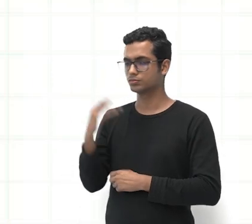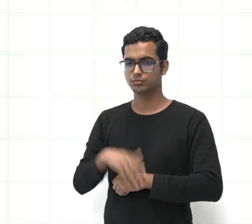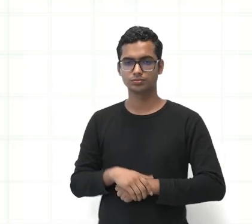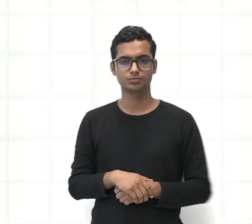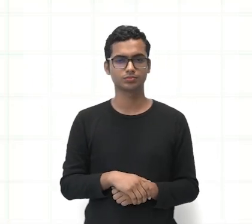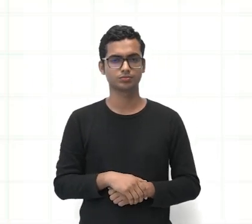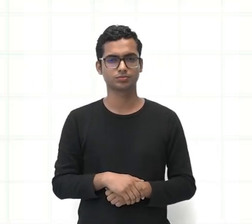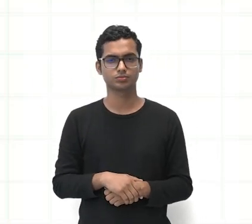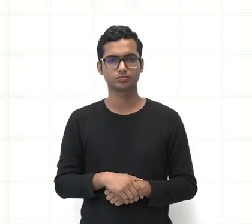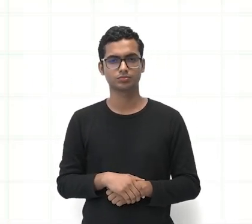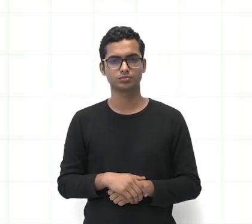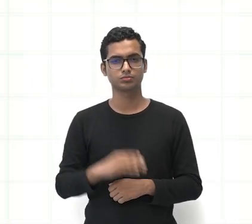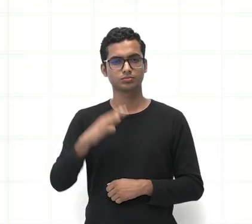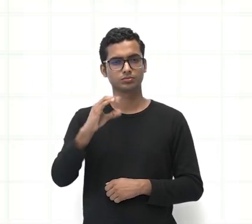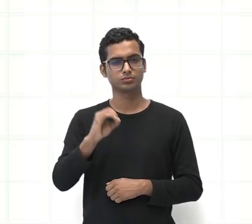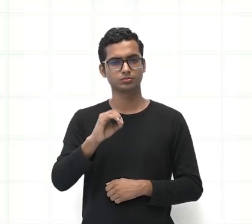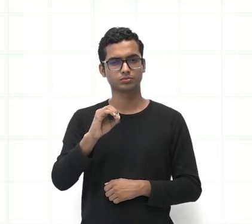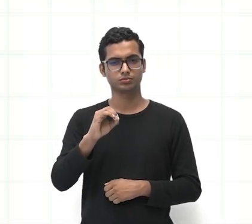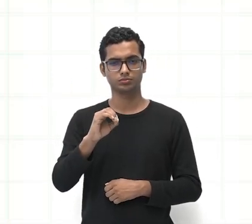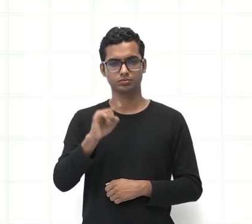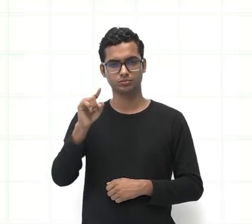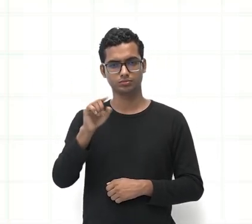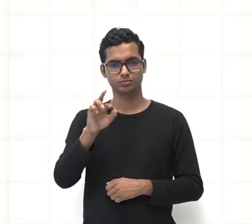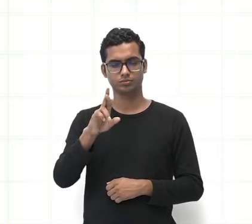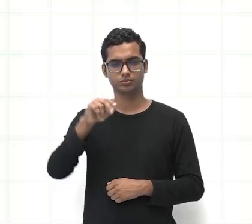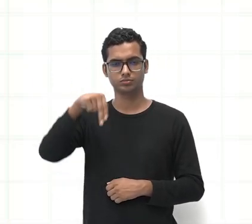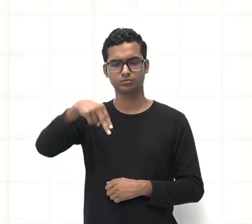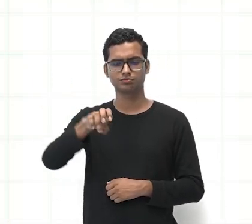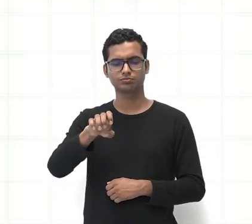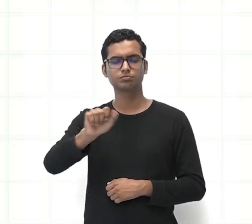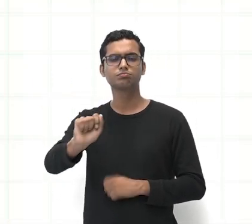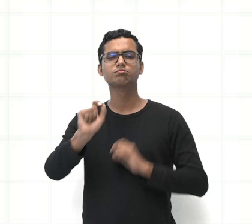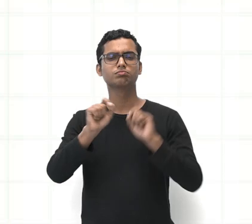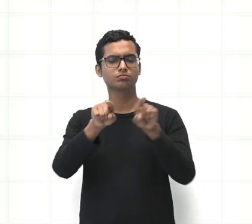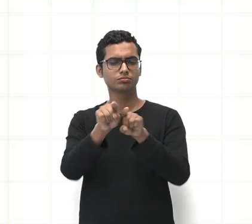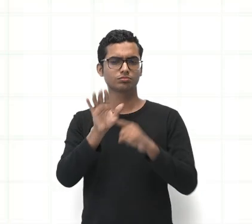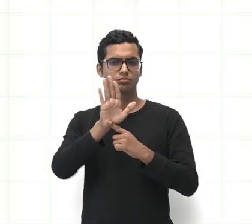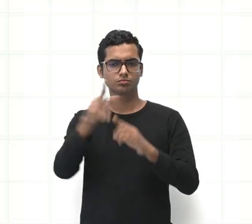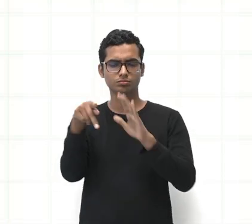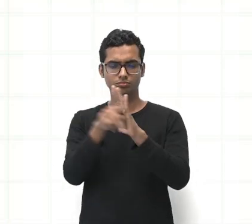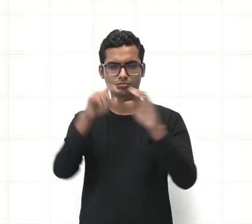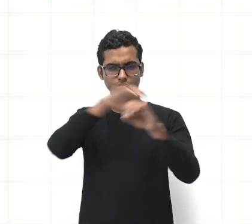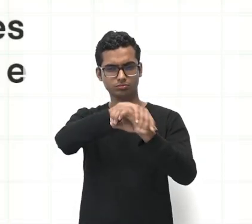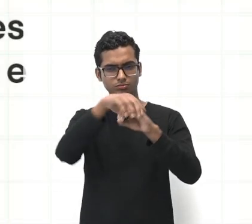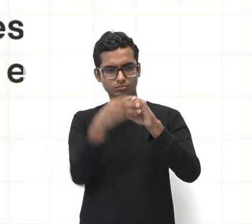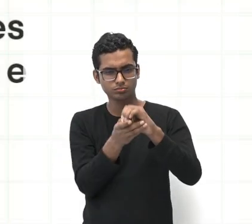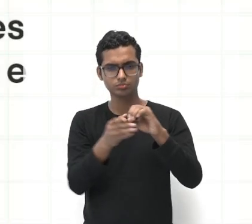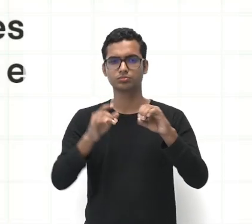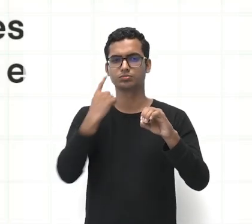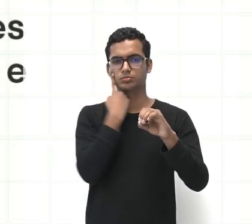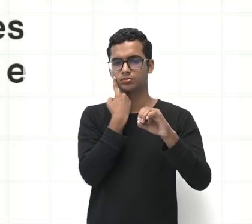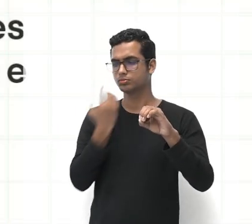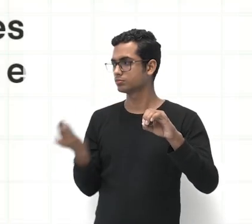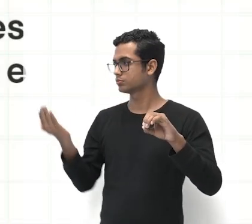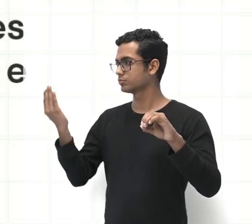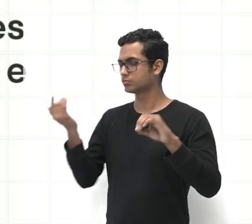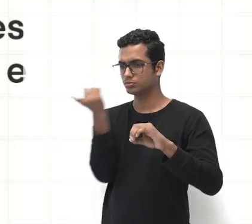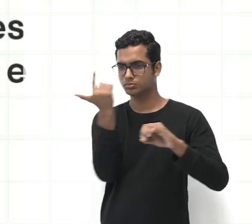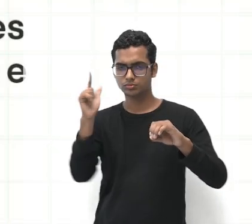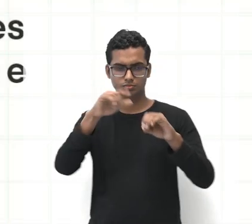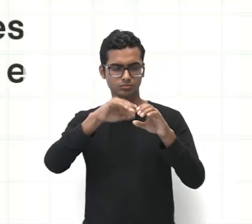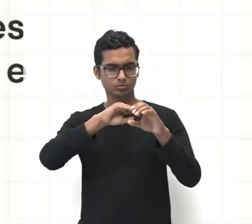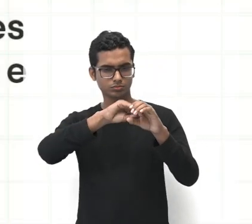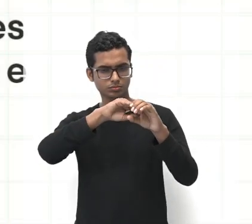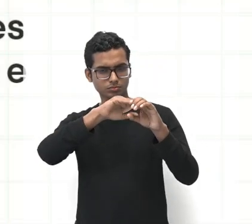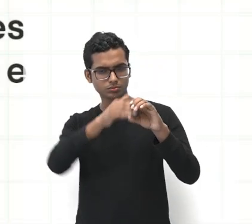a córnea, a esclera, são a parte da túnica fibrosa. A outra